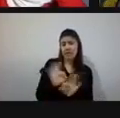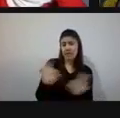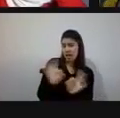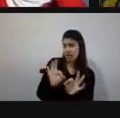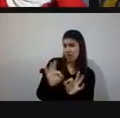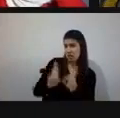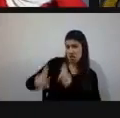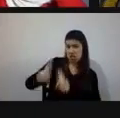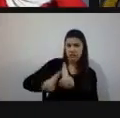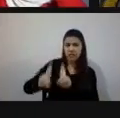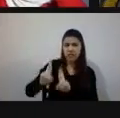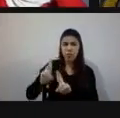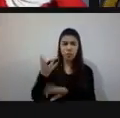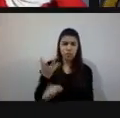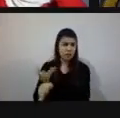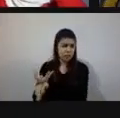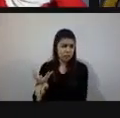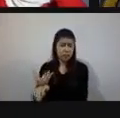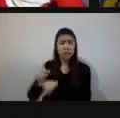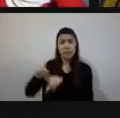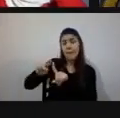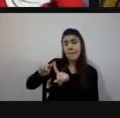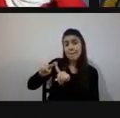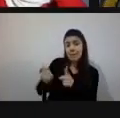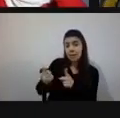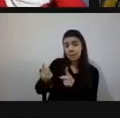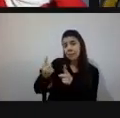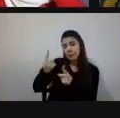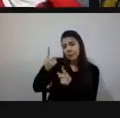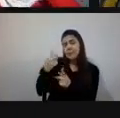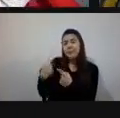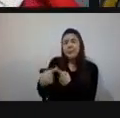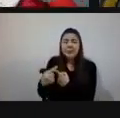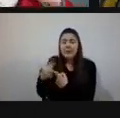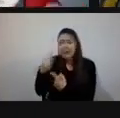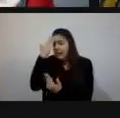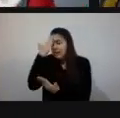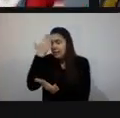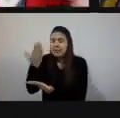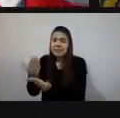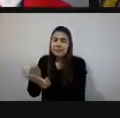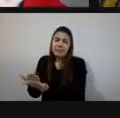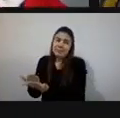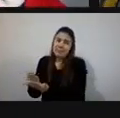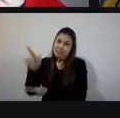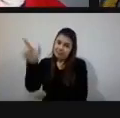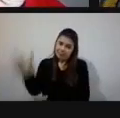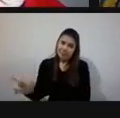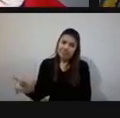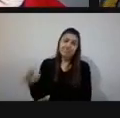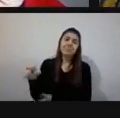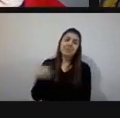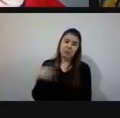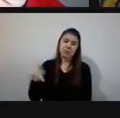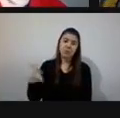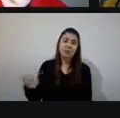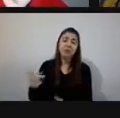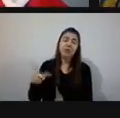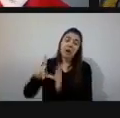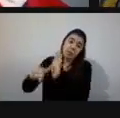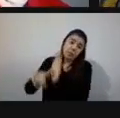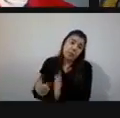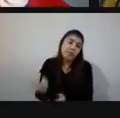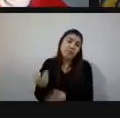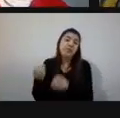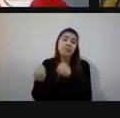vai ter a confiança de contar, e vai passar o relato adiante a partir dali. Nesses dias agora que